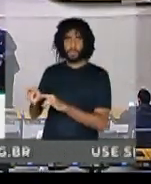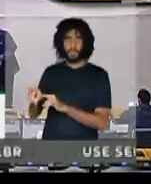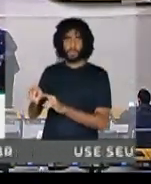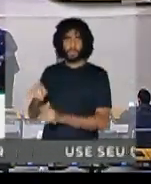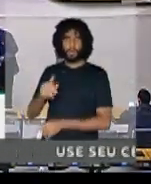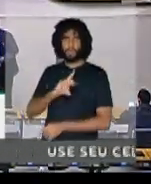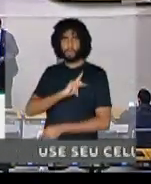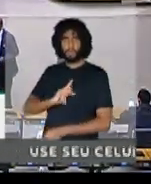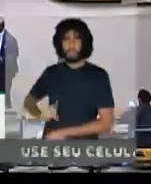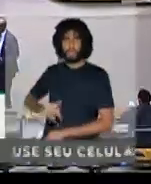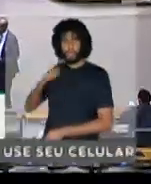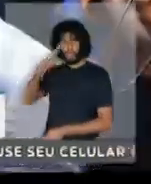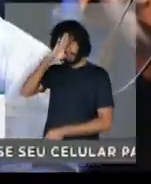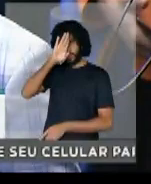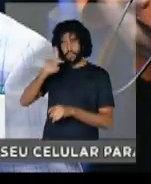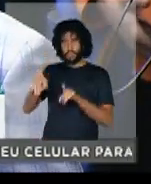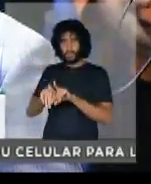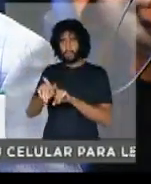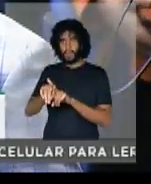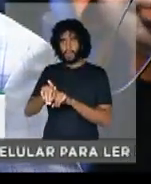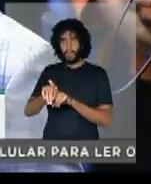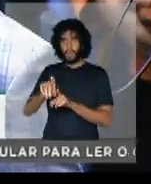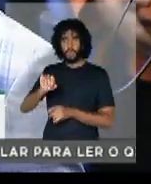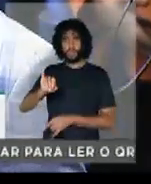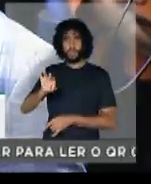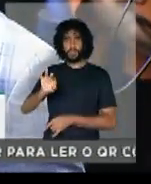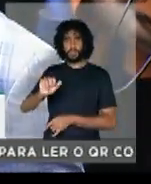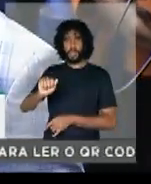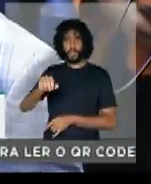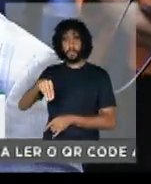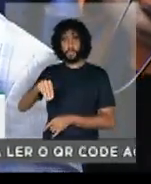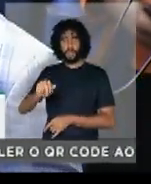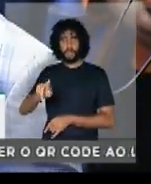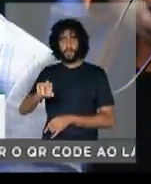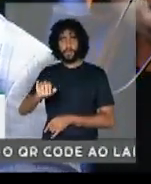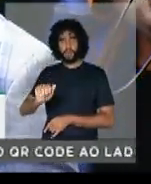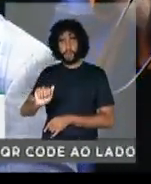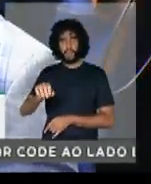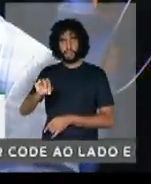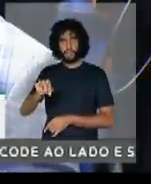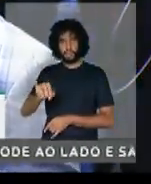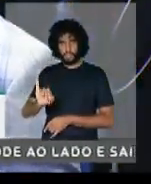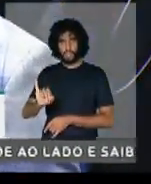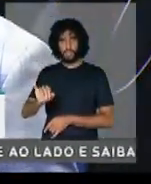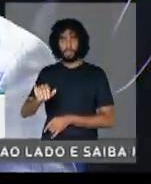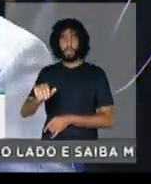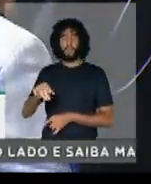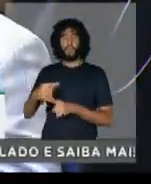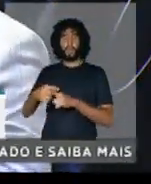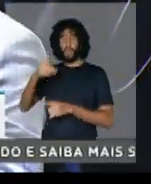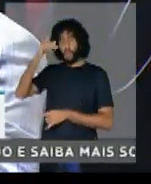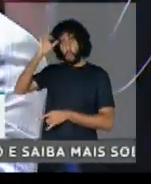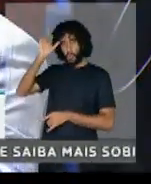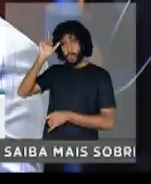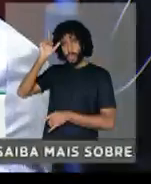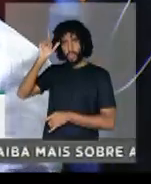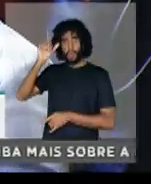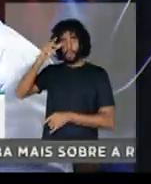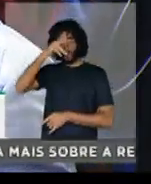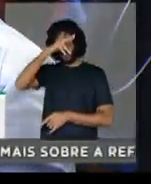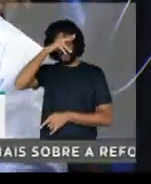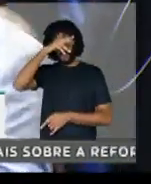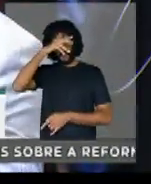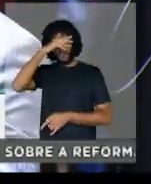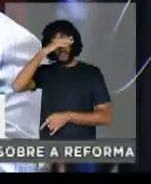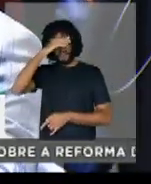Jair Bolsonaro e o Itamaraty, que ontem, em uma entrevista, o presidente afirmou que vai tirar